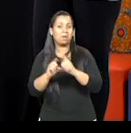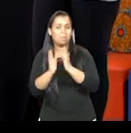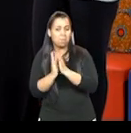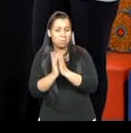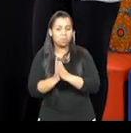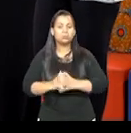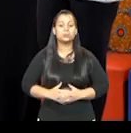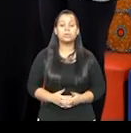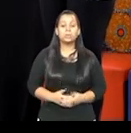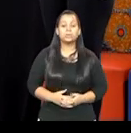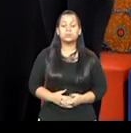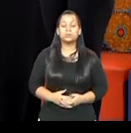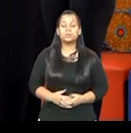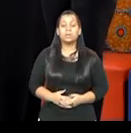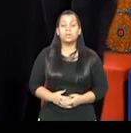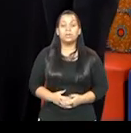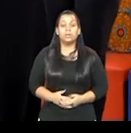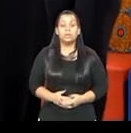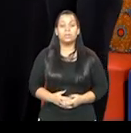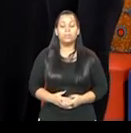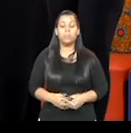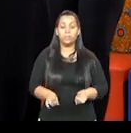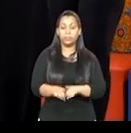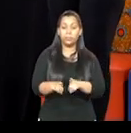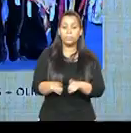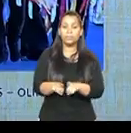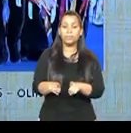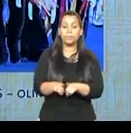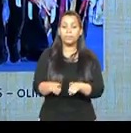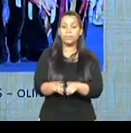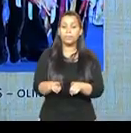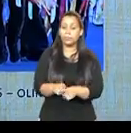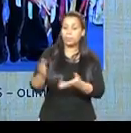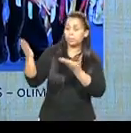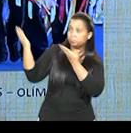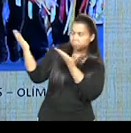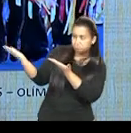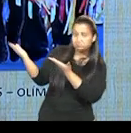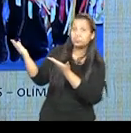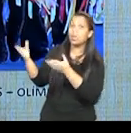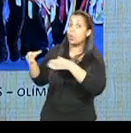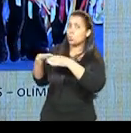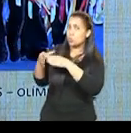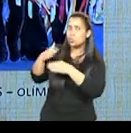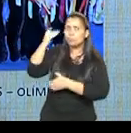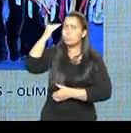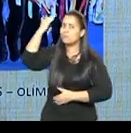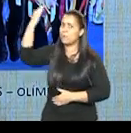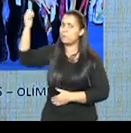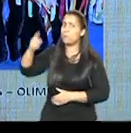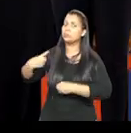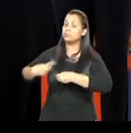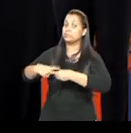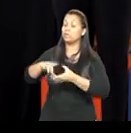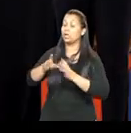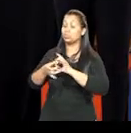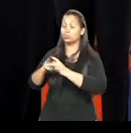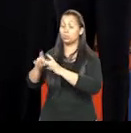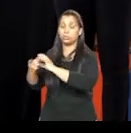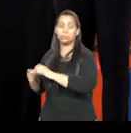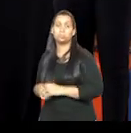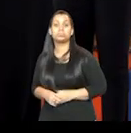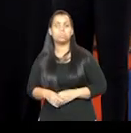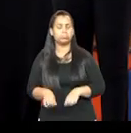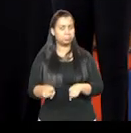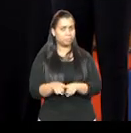O terno de congada, chapéu de fitas, é a companhia mais famosa folclórica de Olímpia. Outra